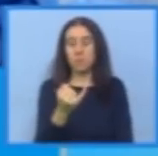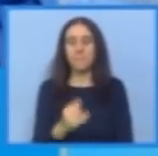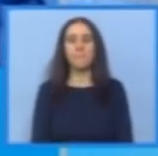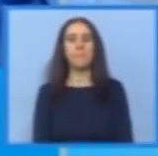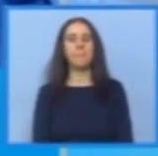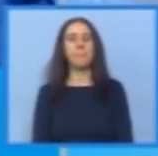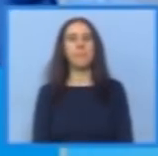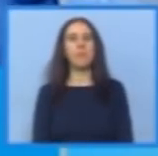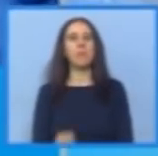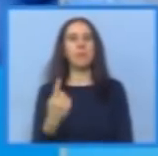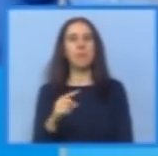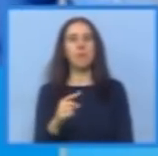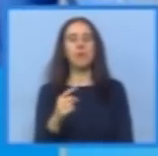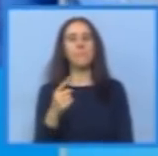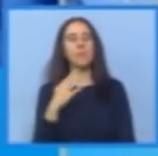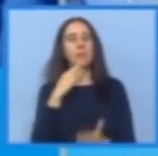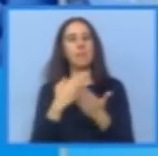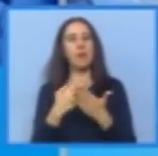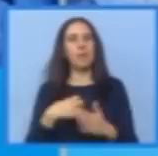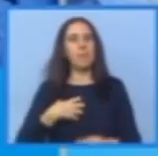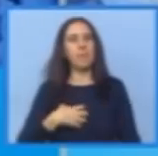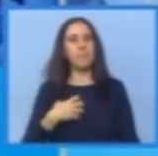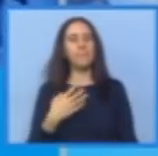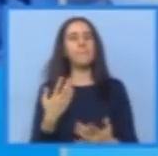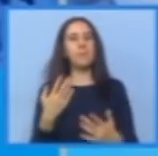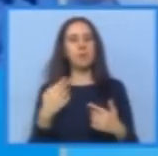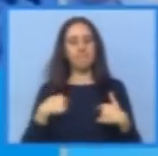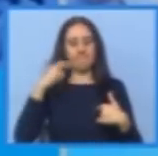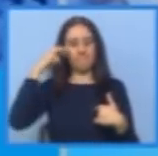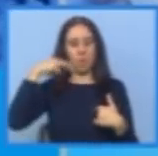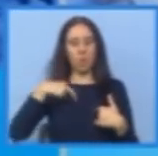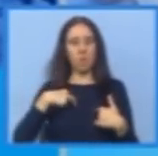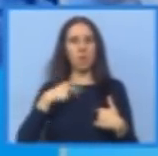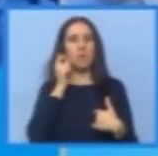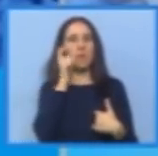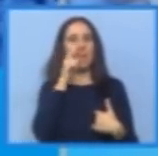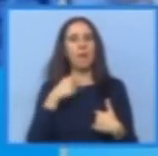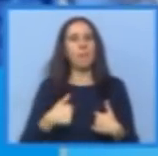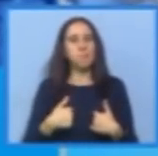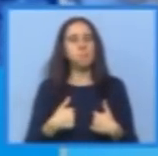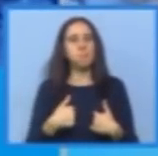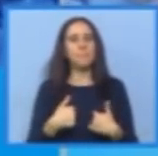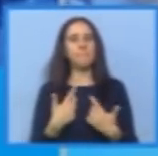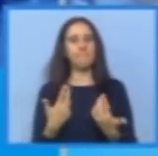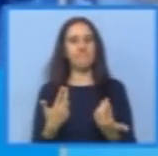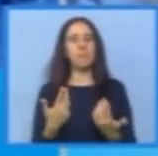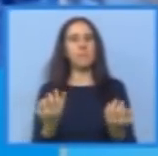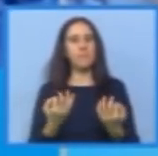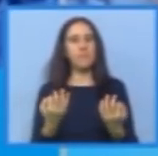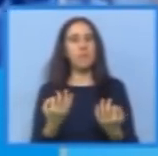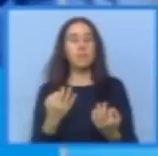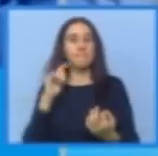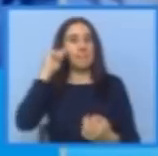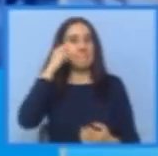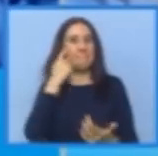há aí uma carga dramática de quem olha para si, de quem reconhece que deu para o